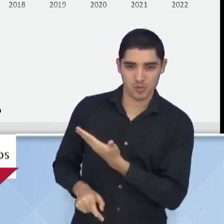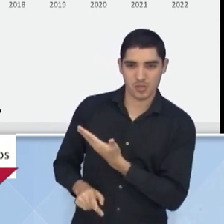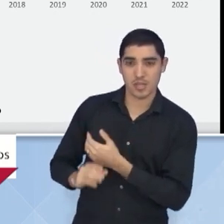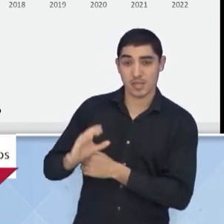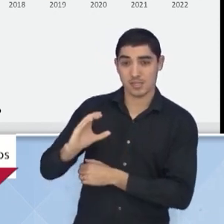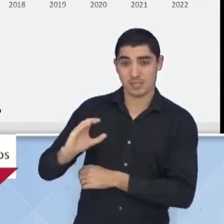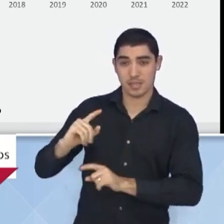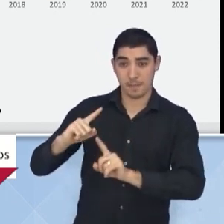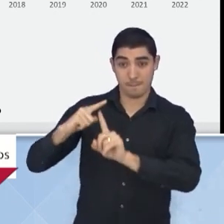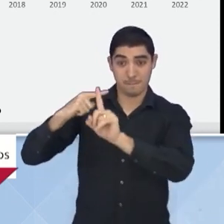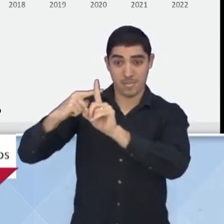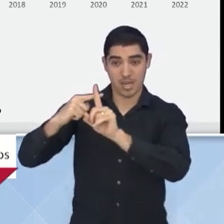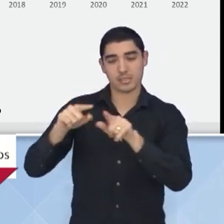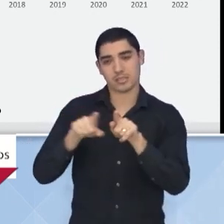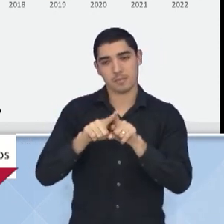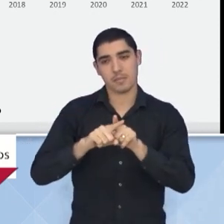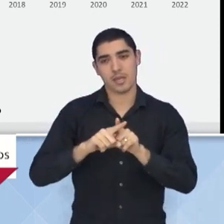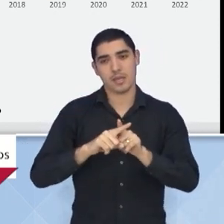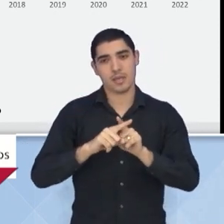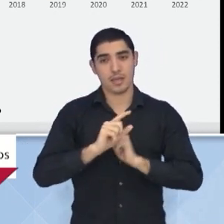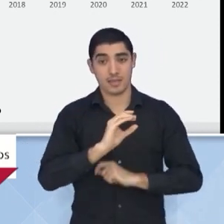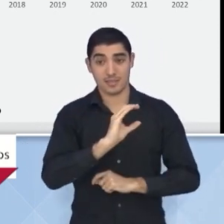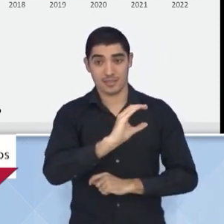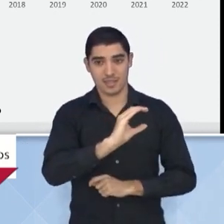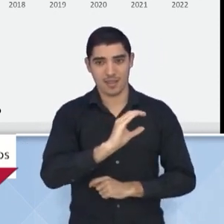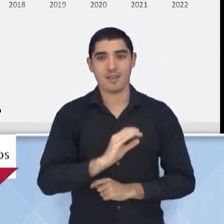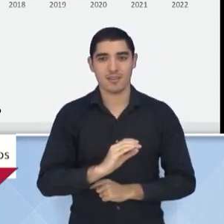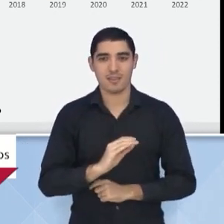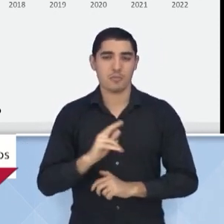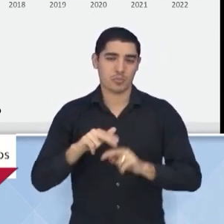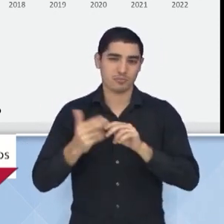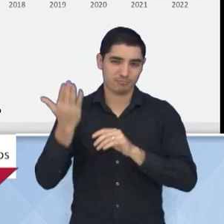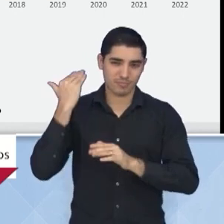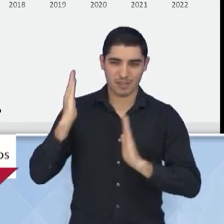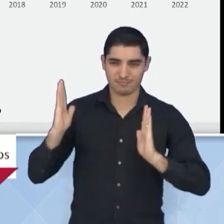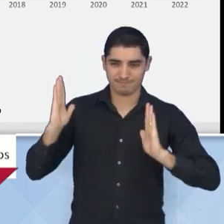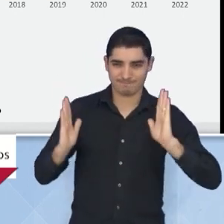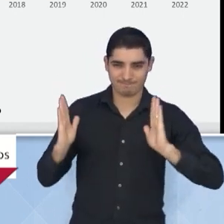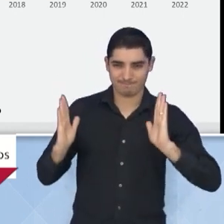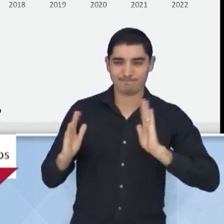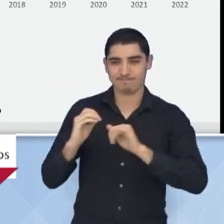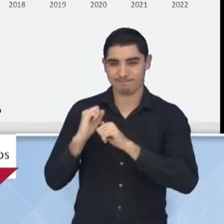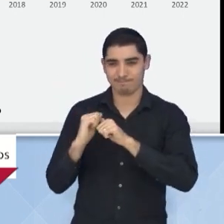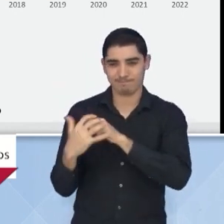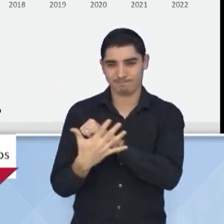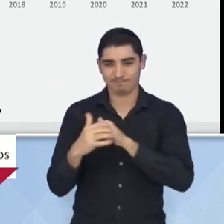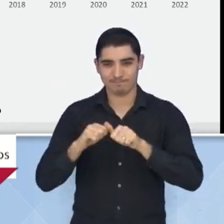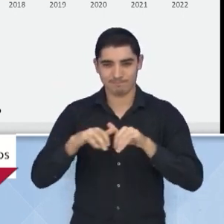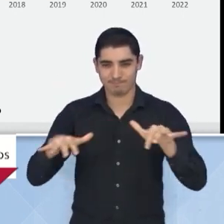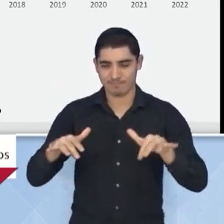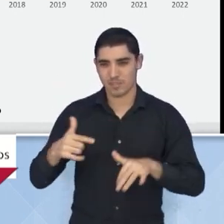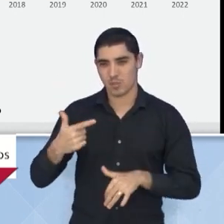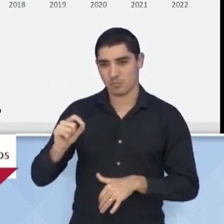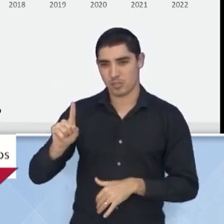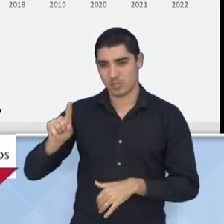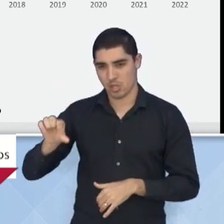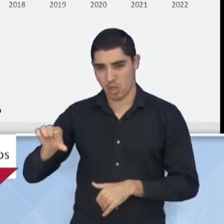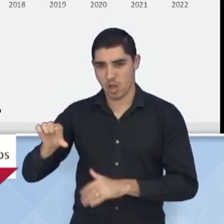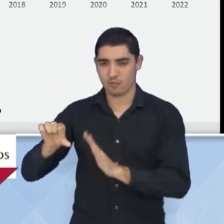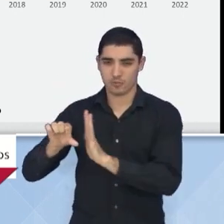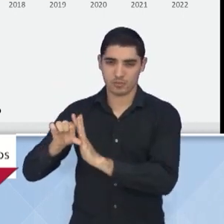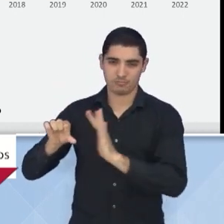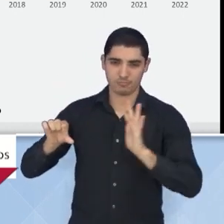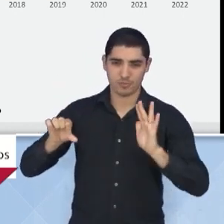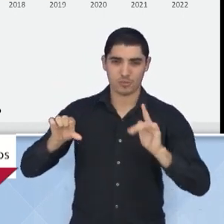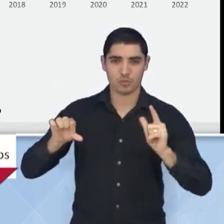mais e a faixa C A partir daí da pandemia principalmente né de 19 20 21